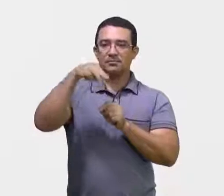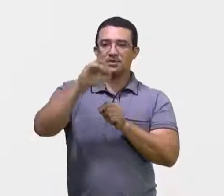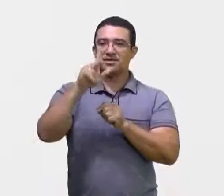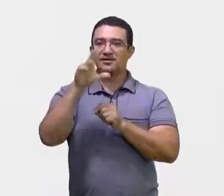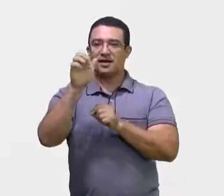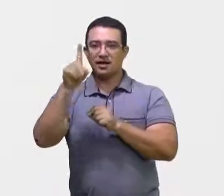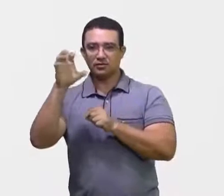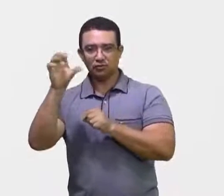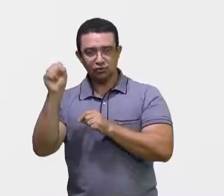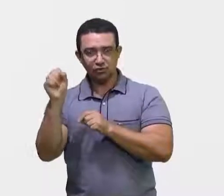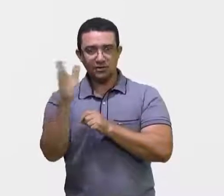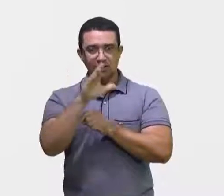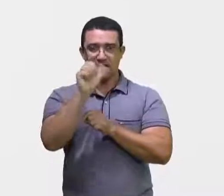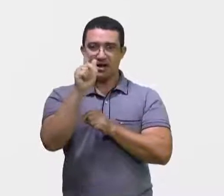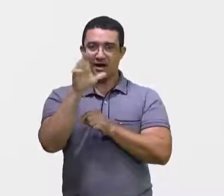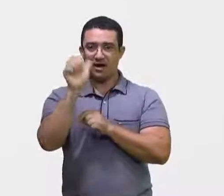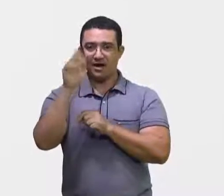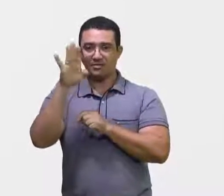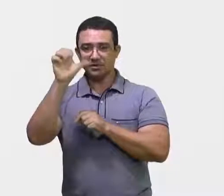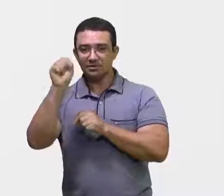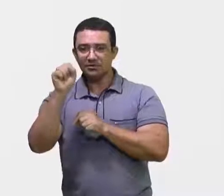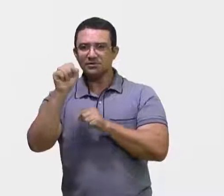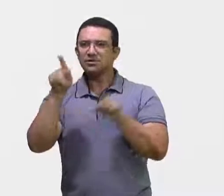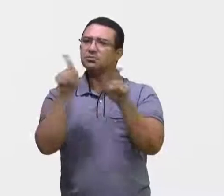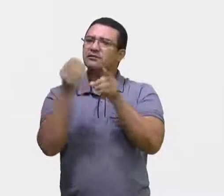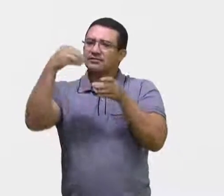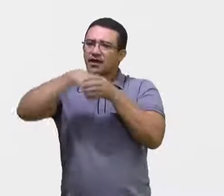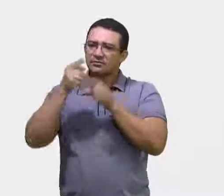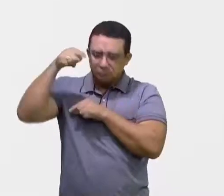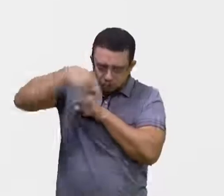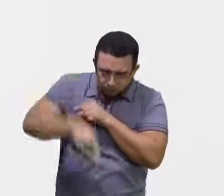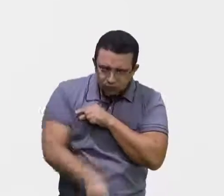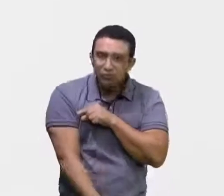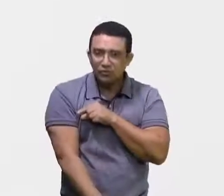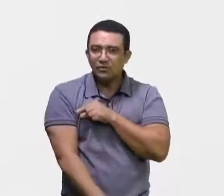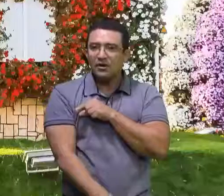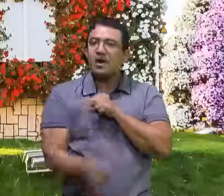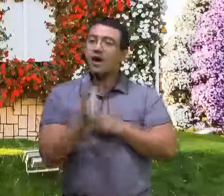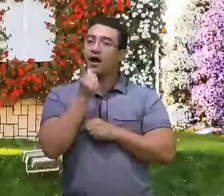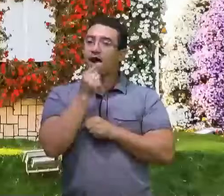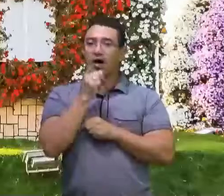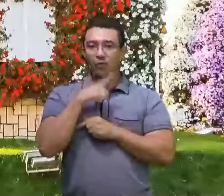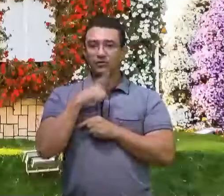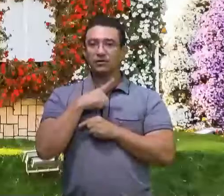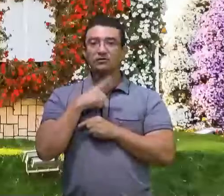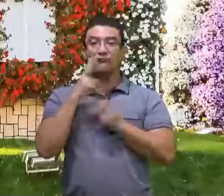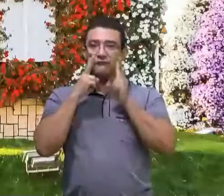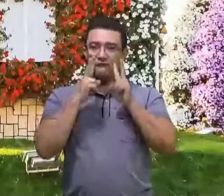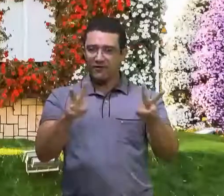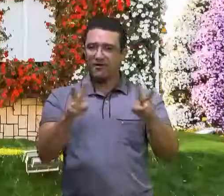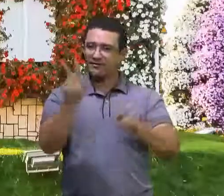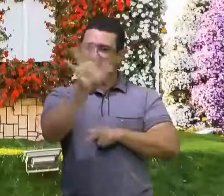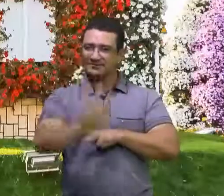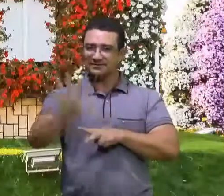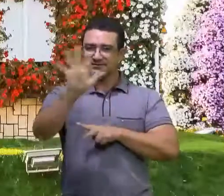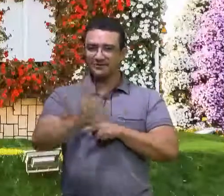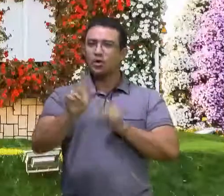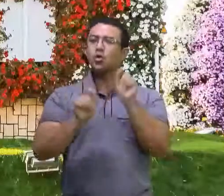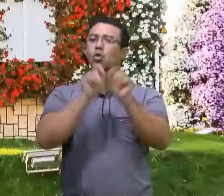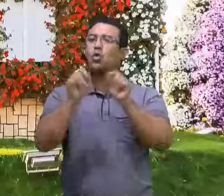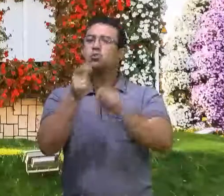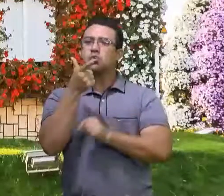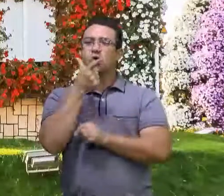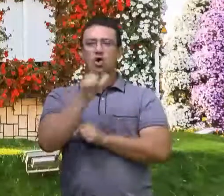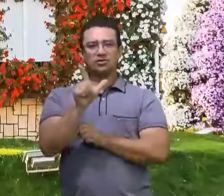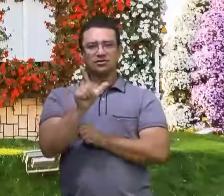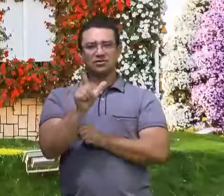é mantida por um sistema subterrâneo de irrigação. Olha só na nossa próxima imagem, não é? Como eles conseguiram